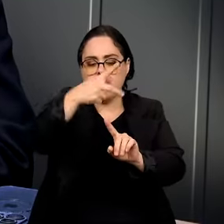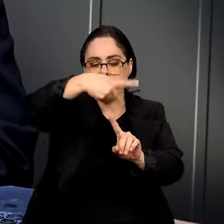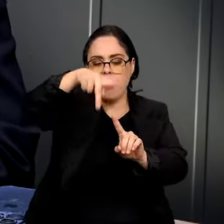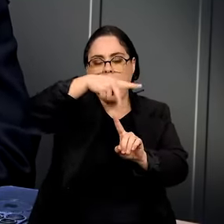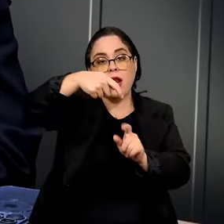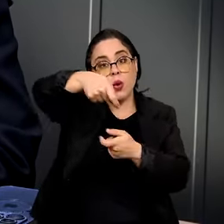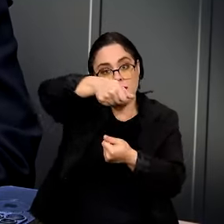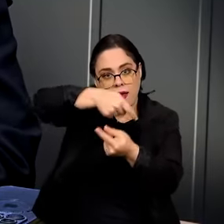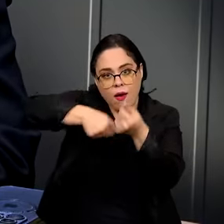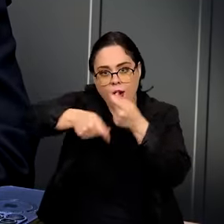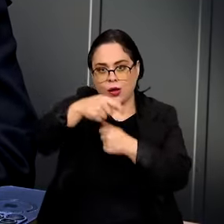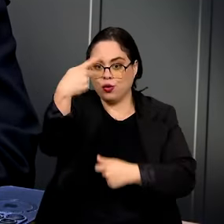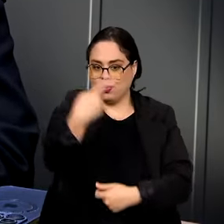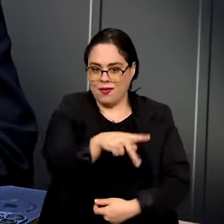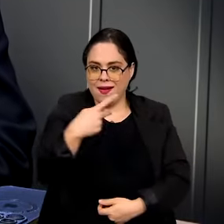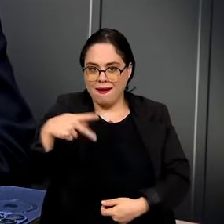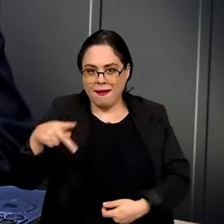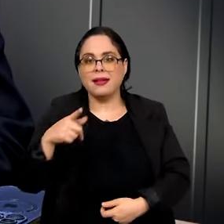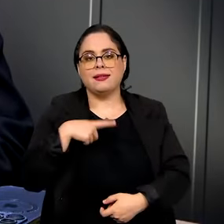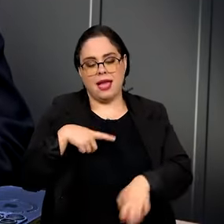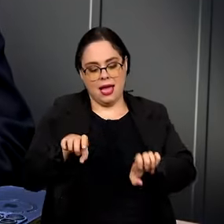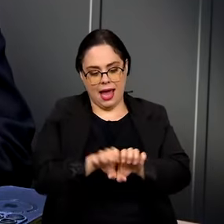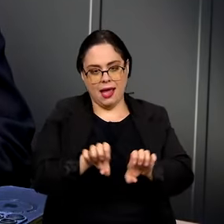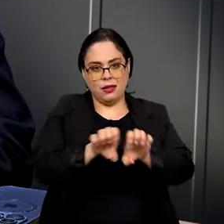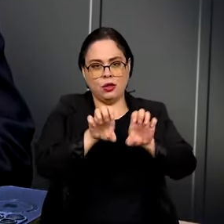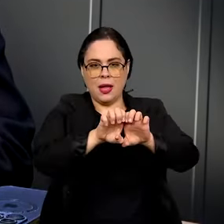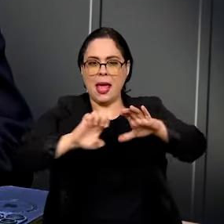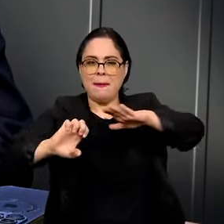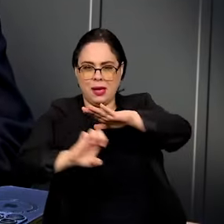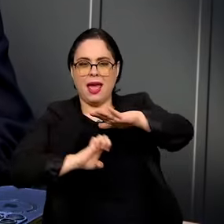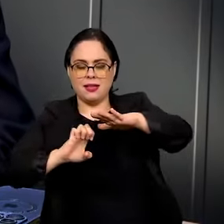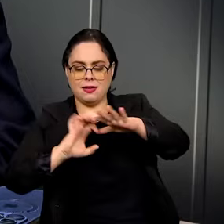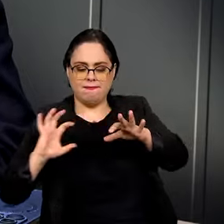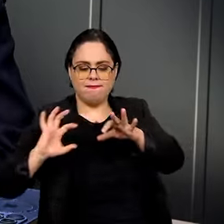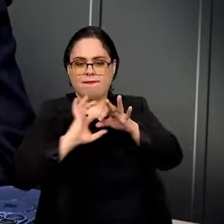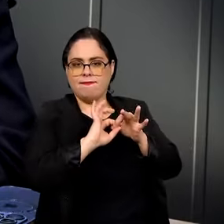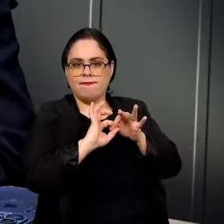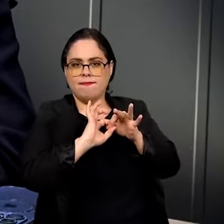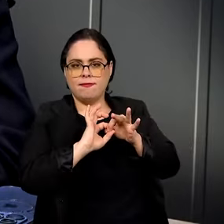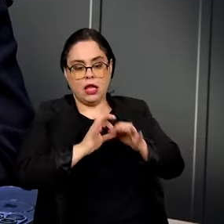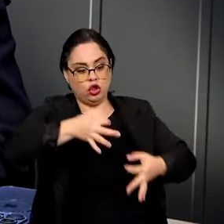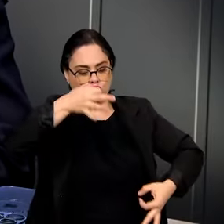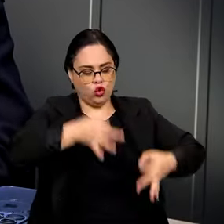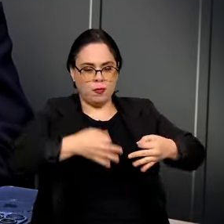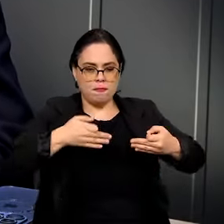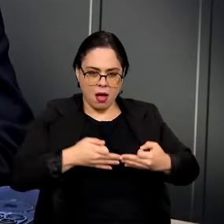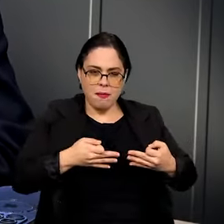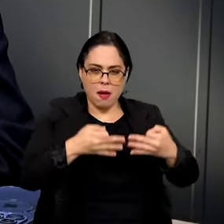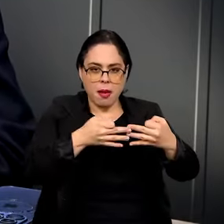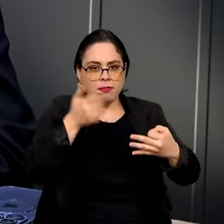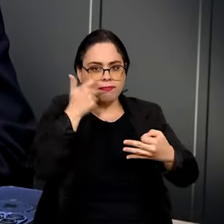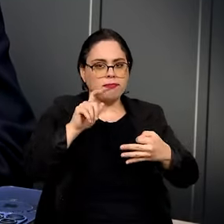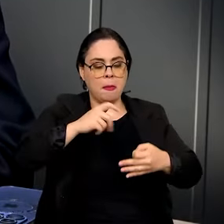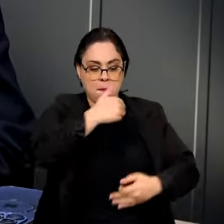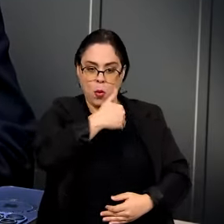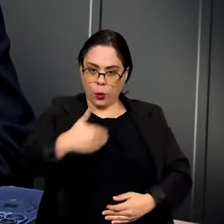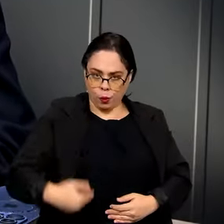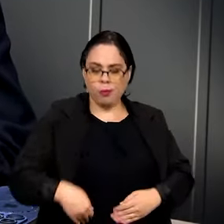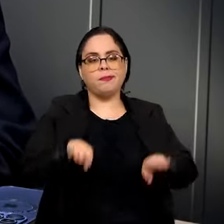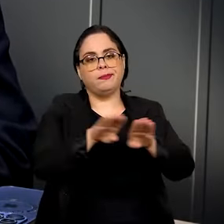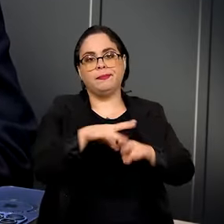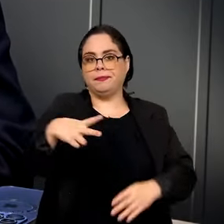será elaborad os planos de negócio dessas pessoas por estruturadores de negócio que são empresas